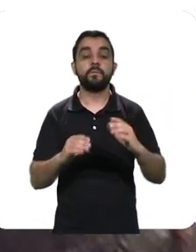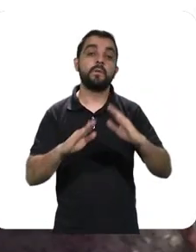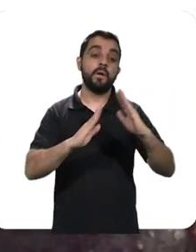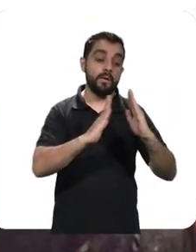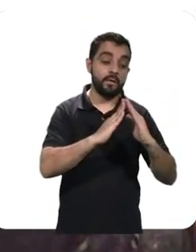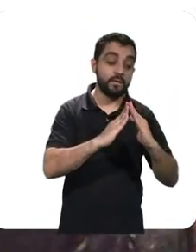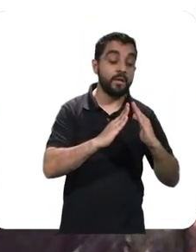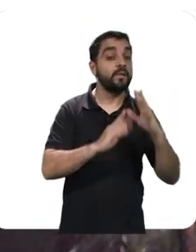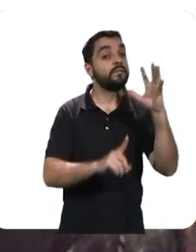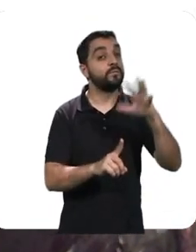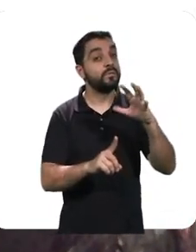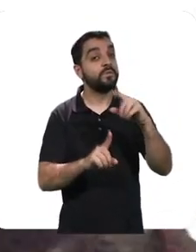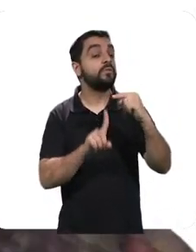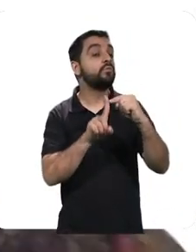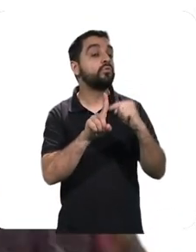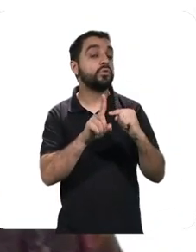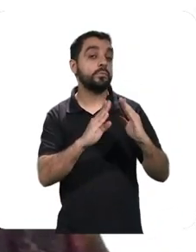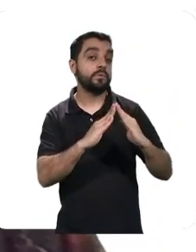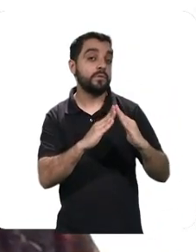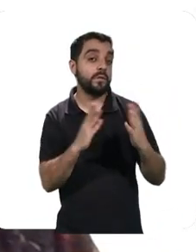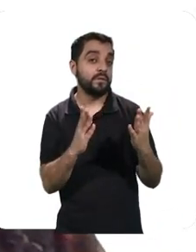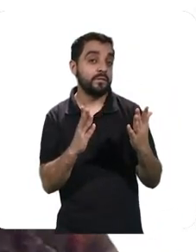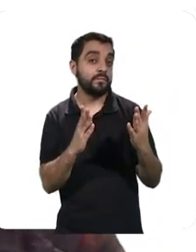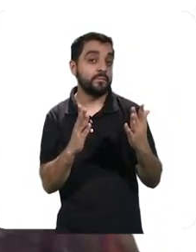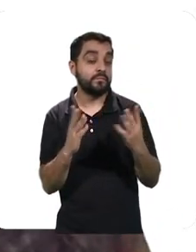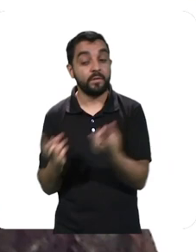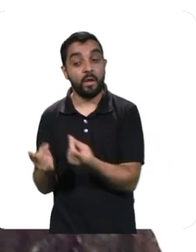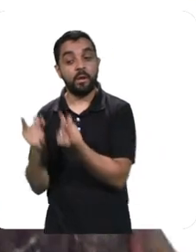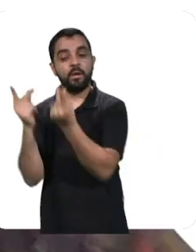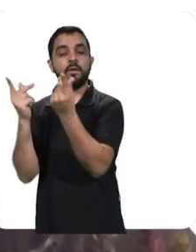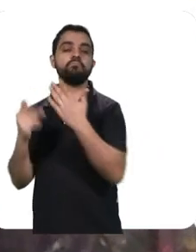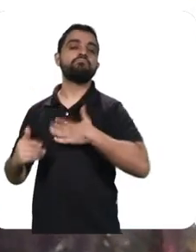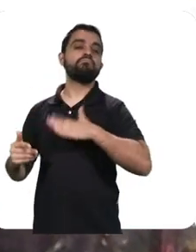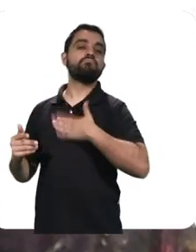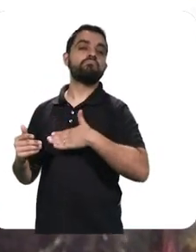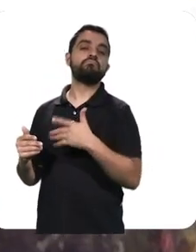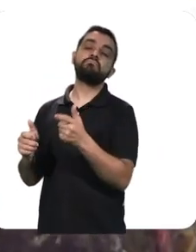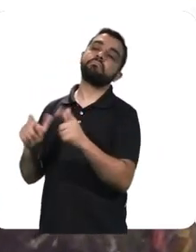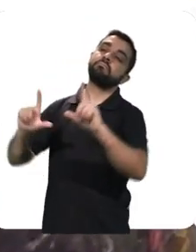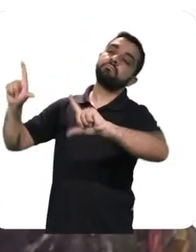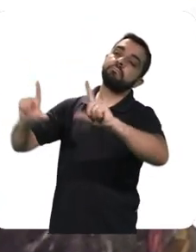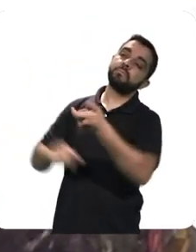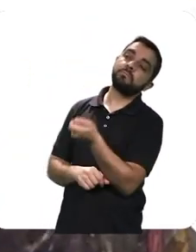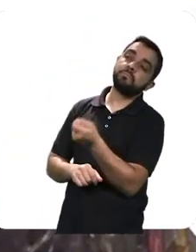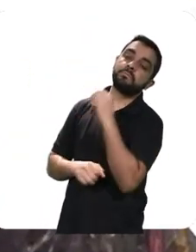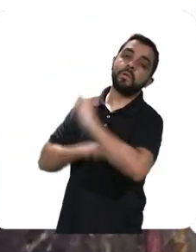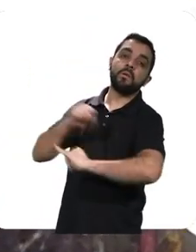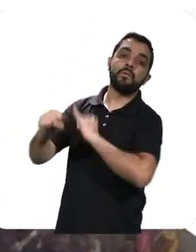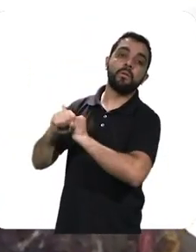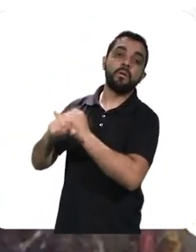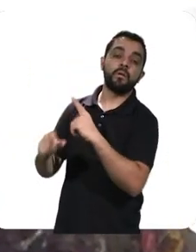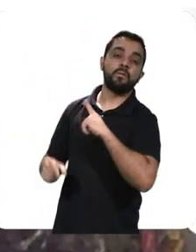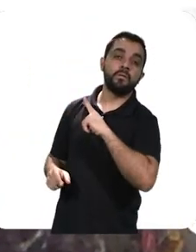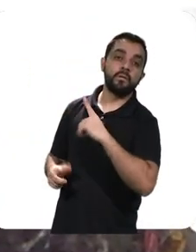a questão da habitação influencia, a questão do acesso aos meios de comunicação, acesso à